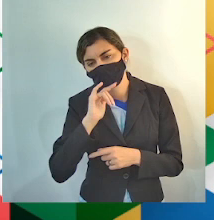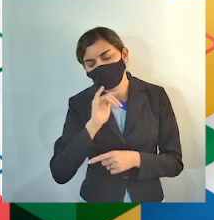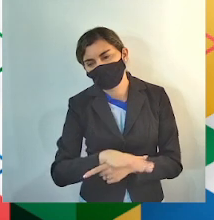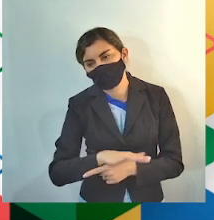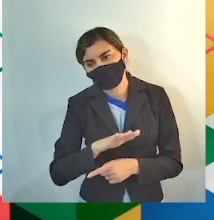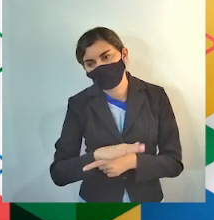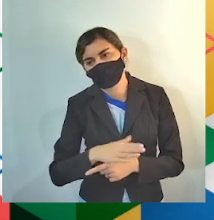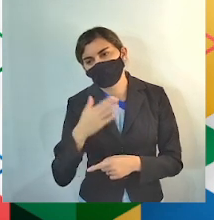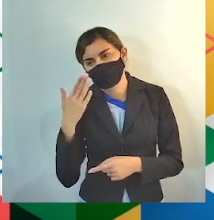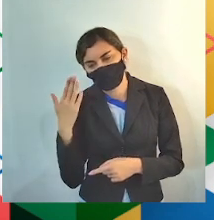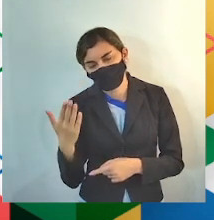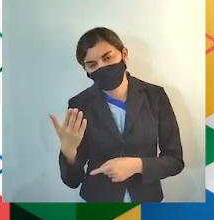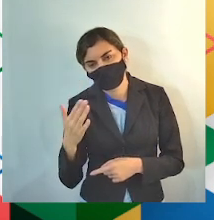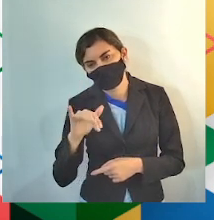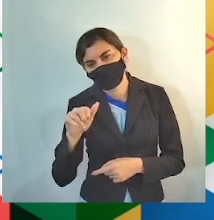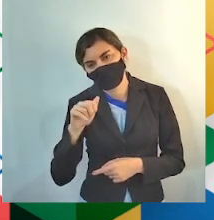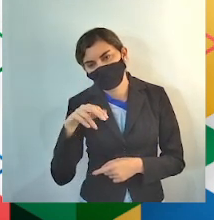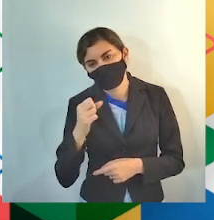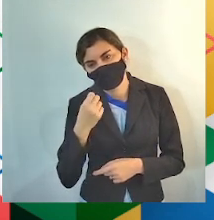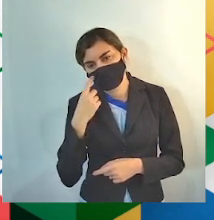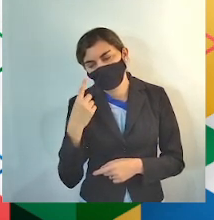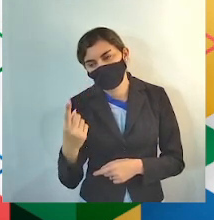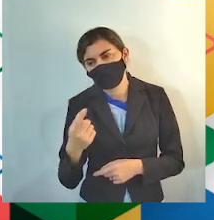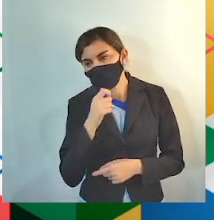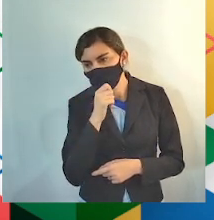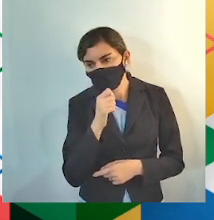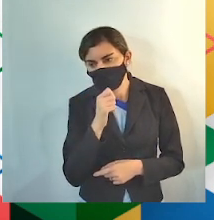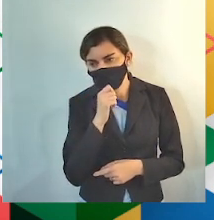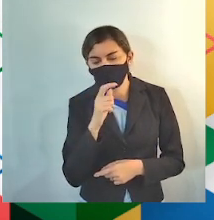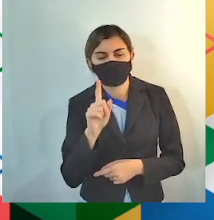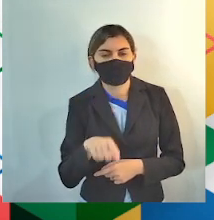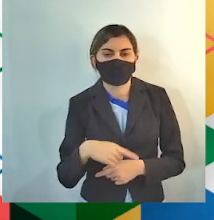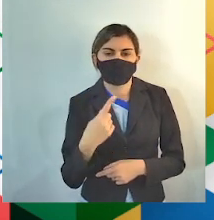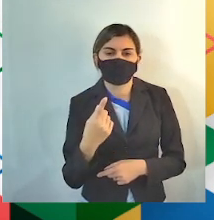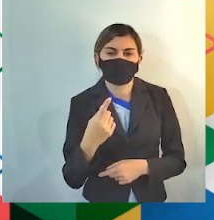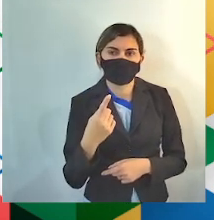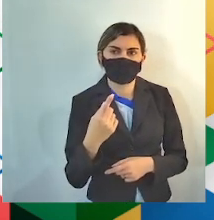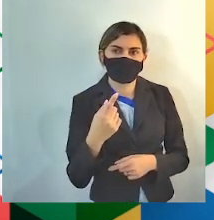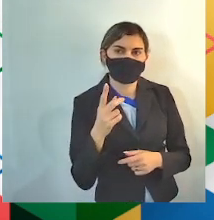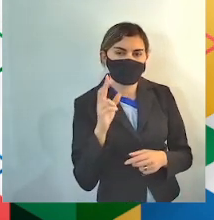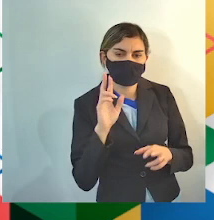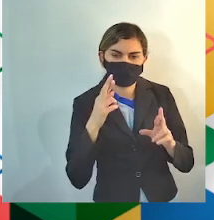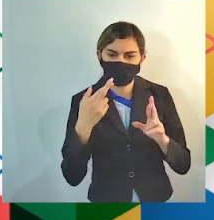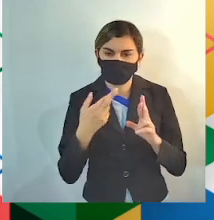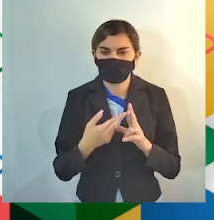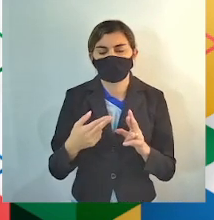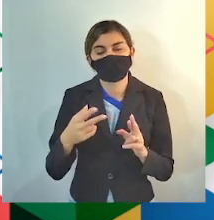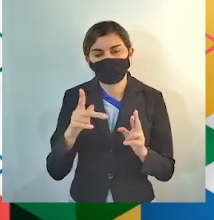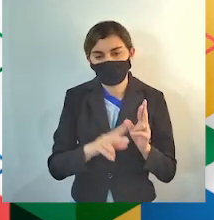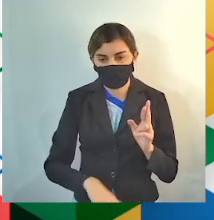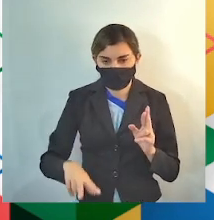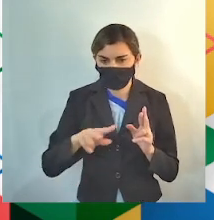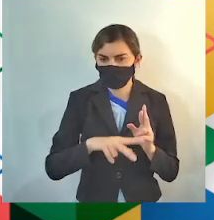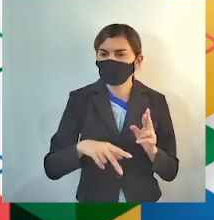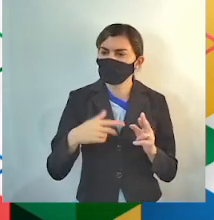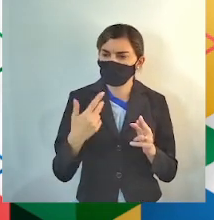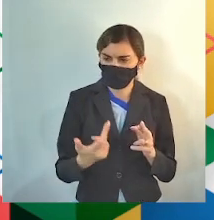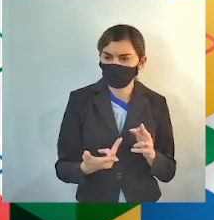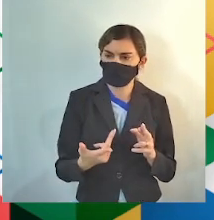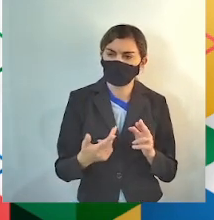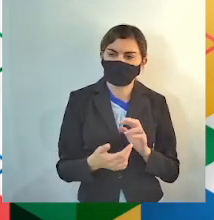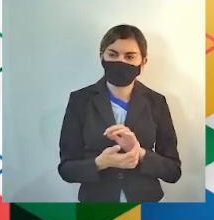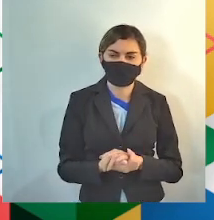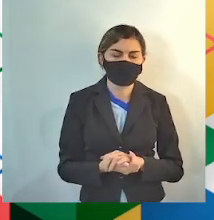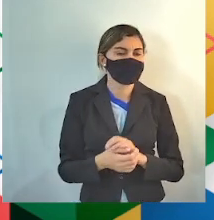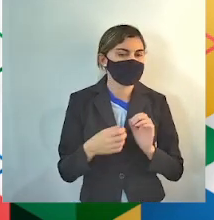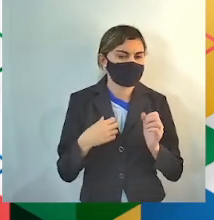tarde? Jane. E veja que ainda quando é a questão de referenciação, né, o pronome, tem aí, helps her,